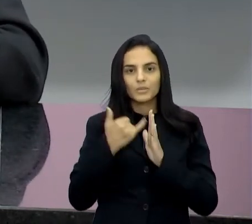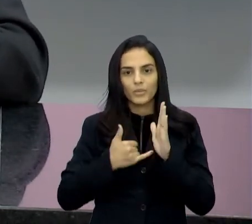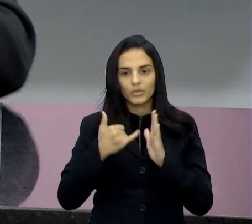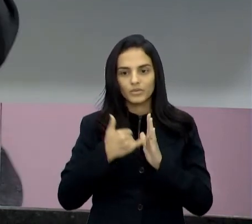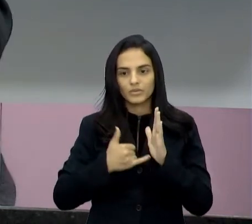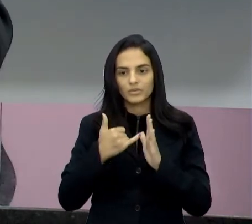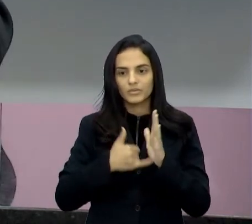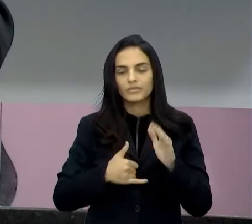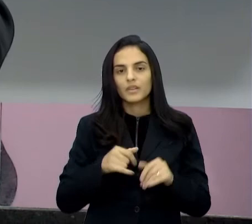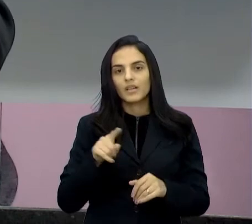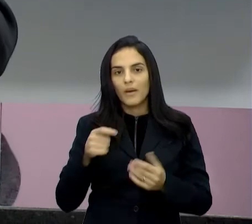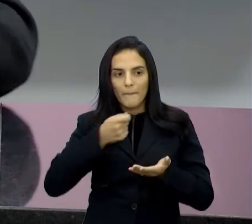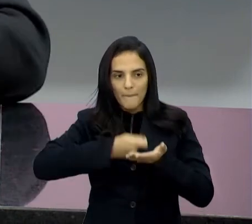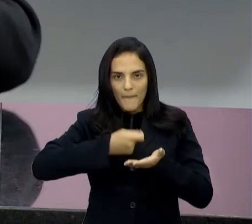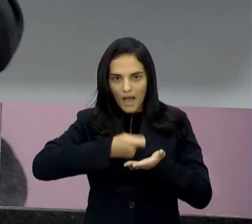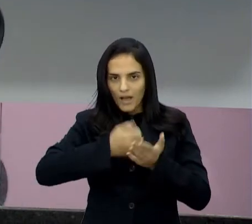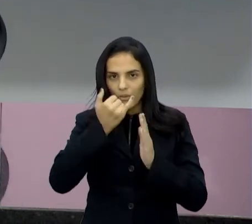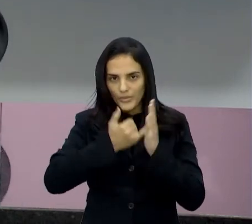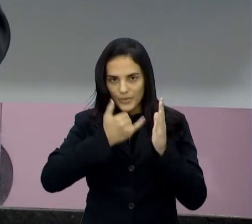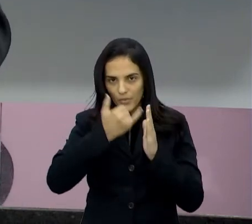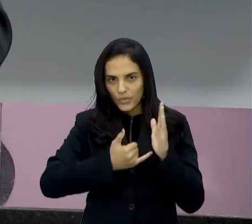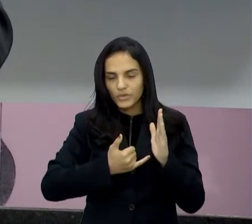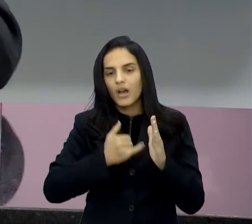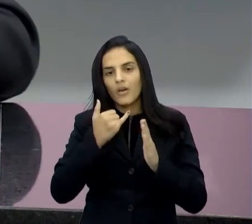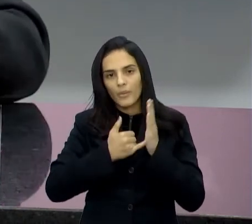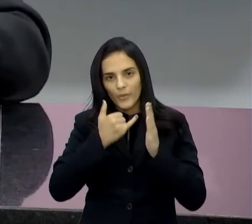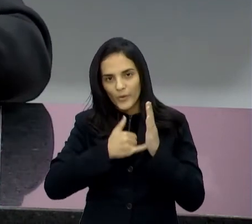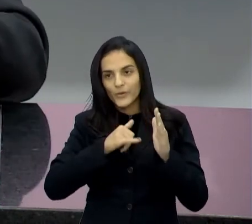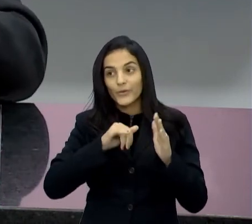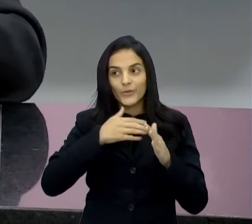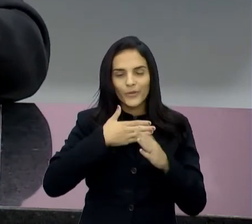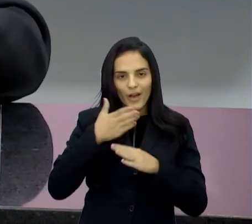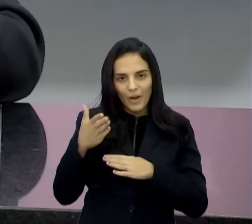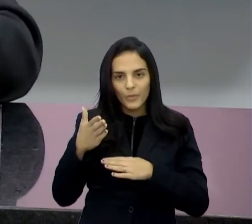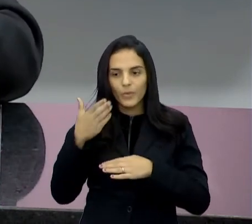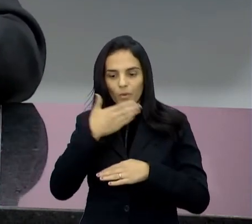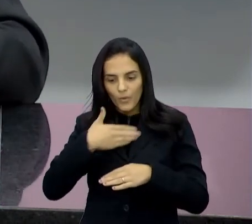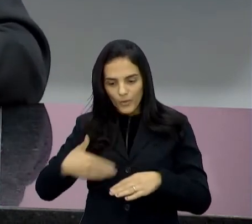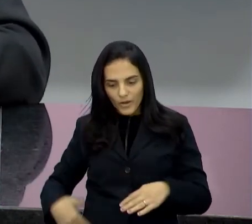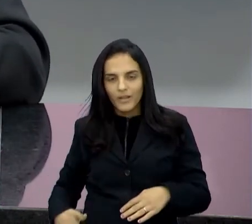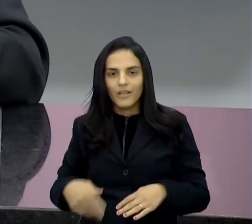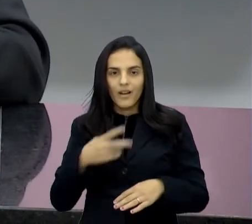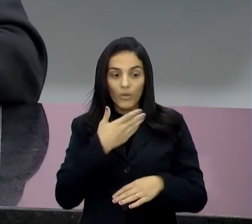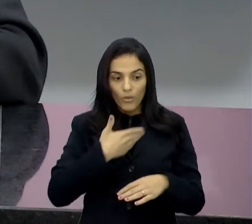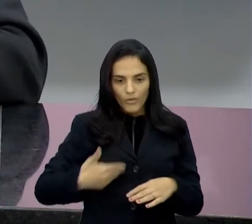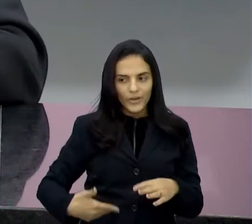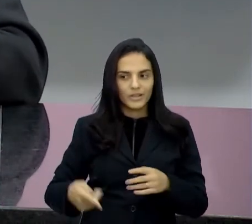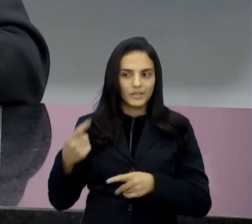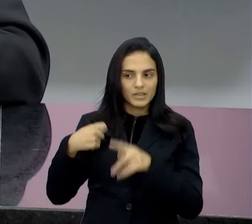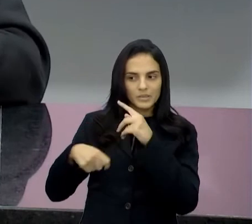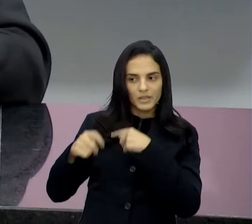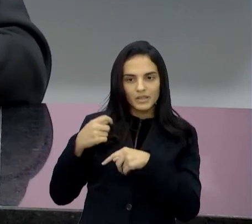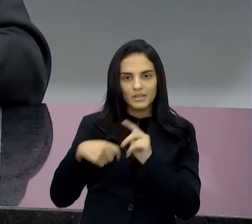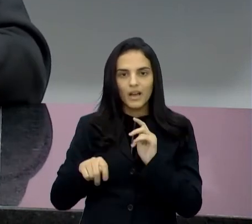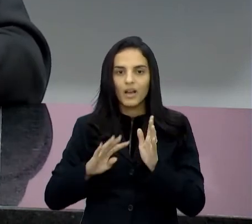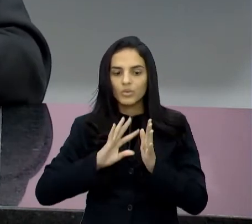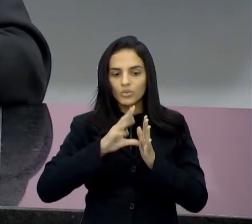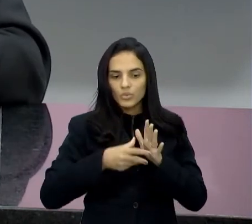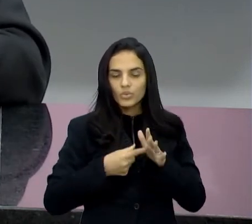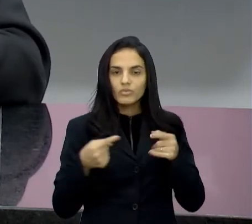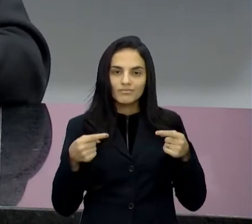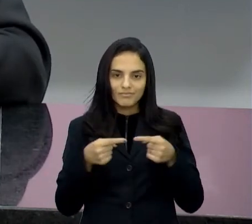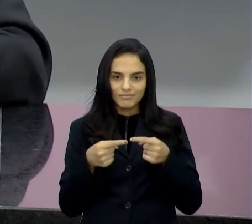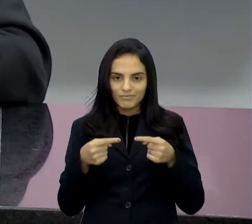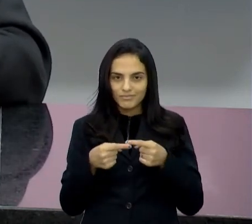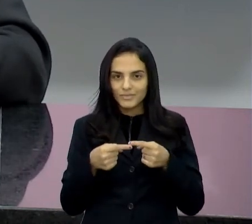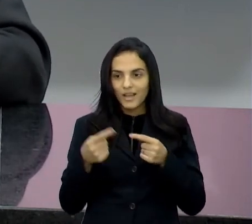tá? Então a gente paga o imposto vai para o governo e o governo vai administrá-lo. Tudo isso faz parte das